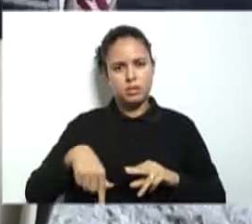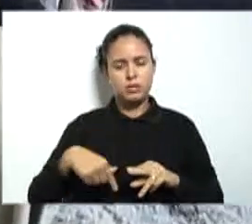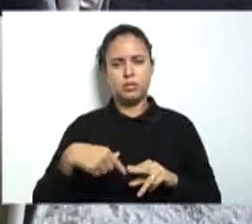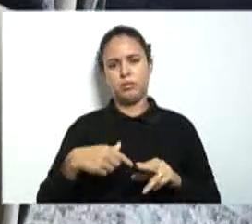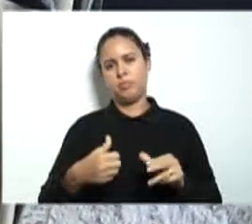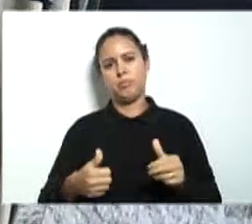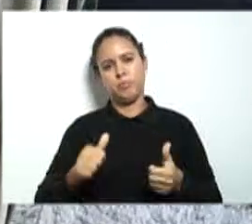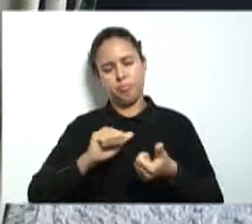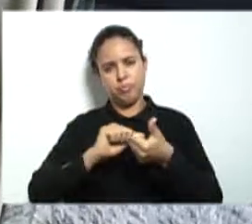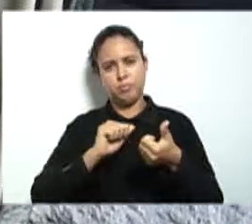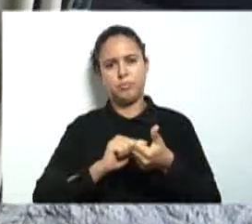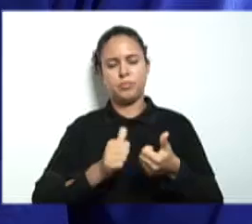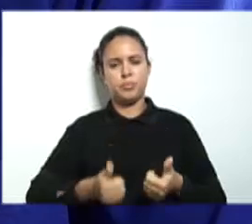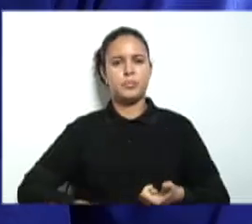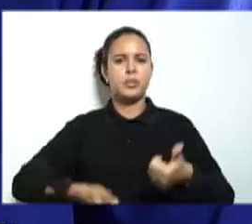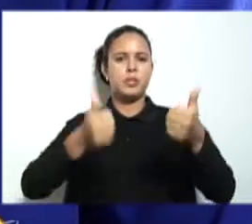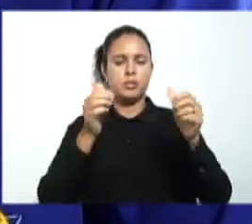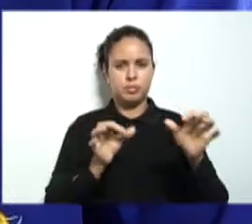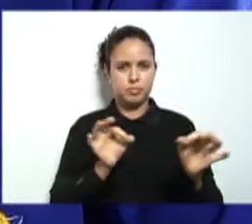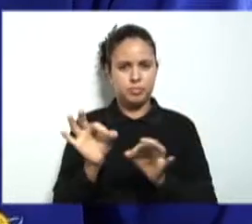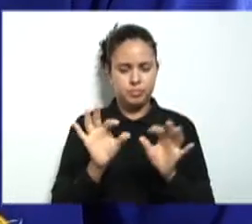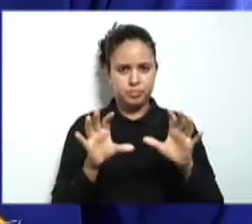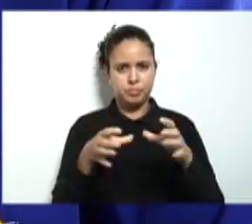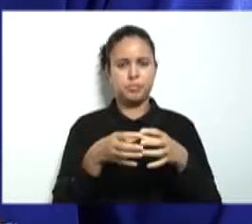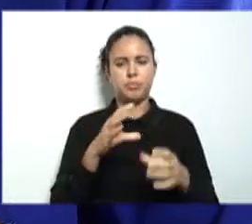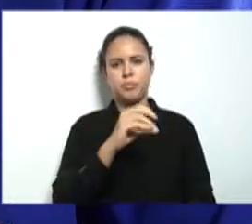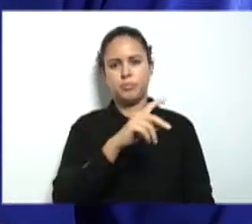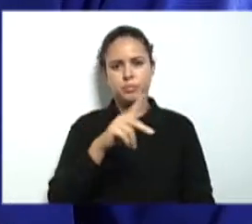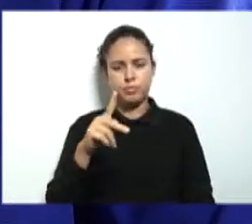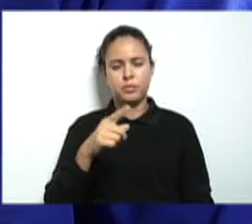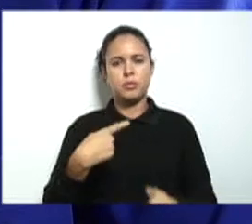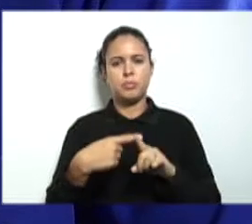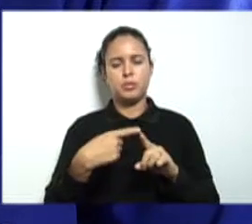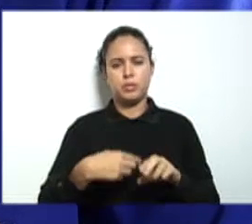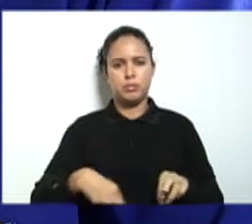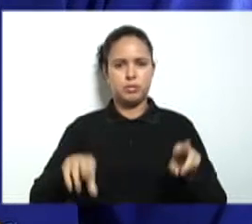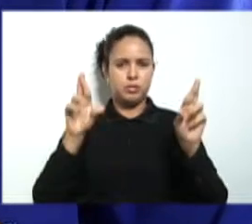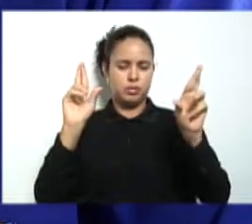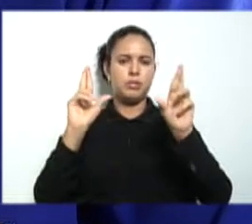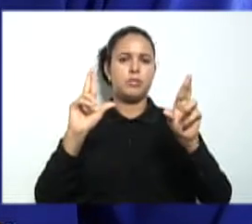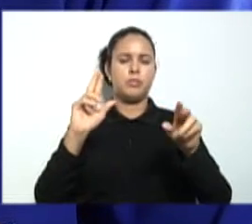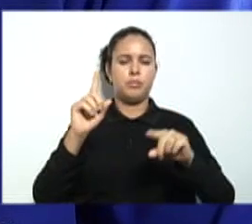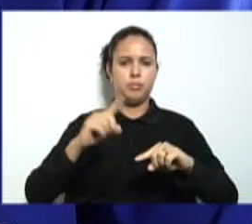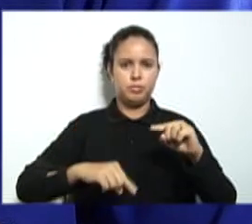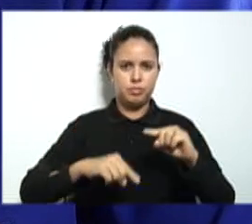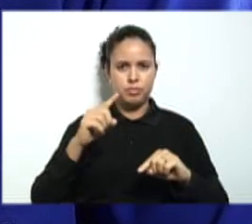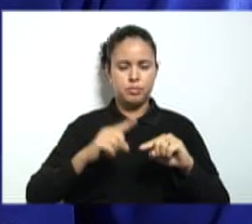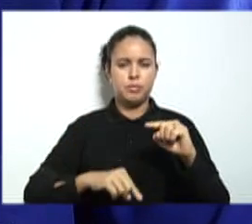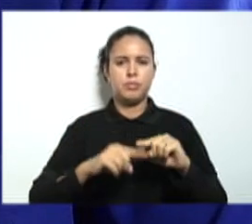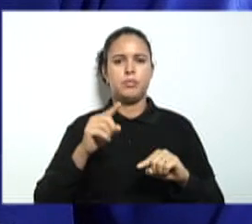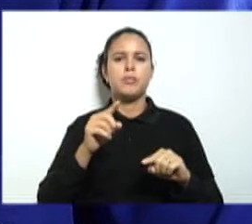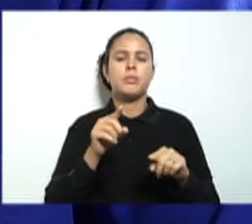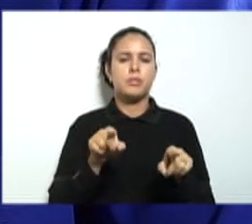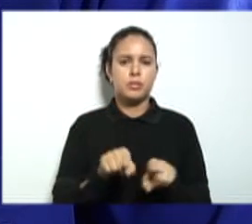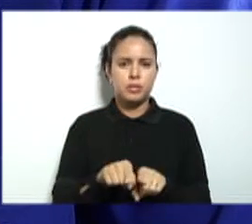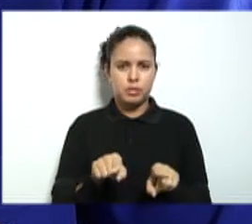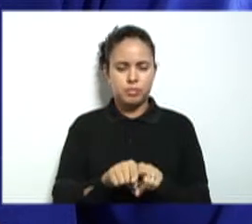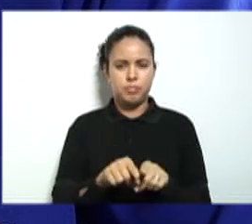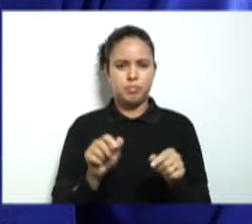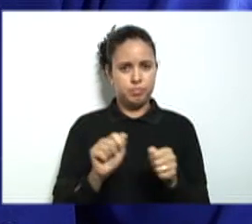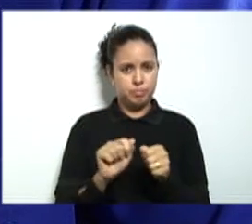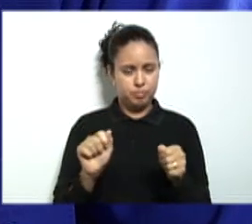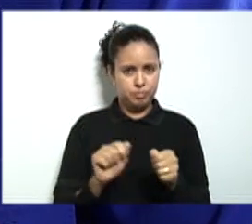tiveram se organizando como cooperativa, porque eles passaram a ser donos da produção né, donos daquilo que eles